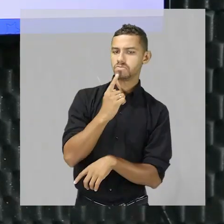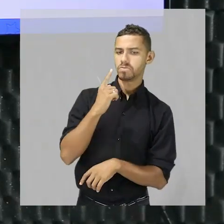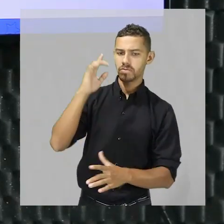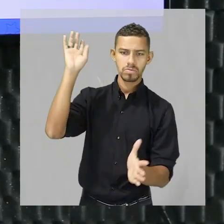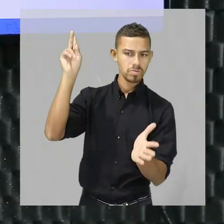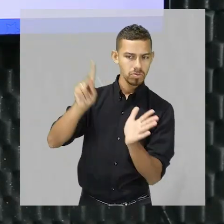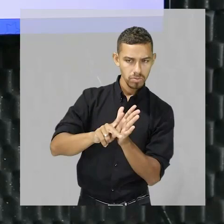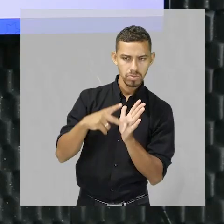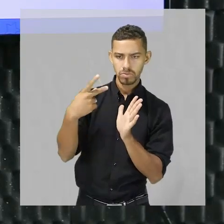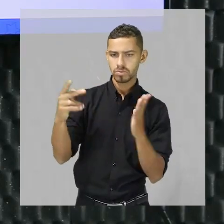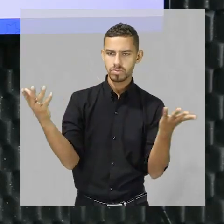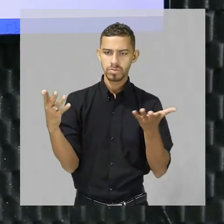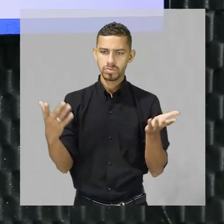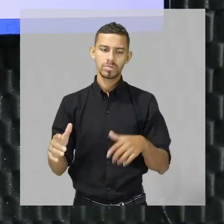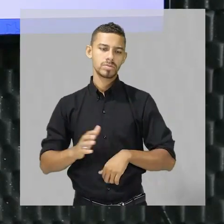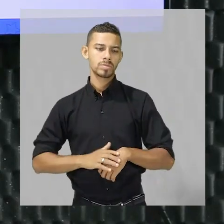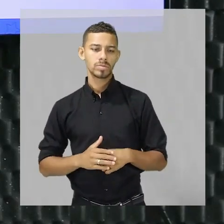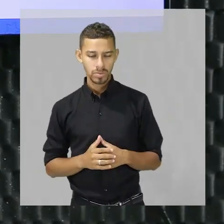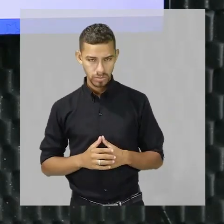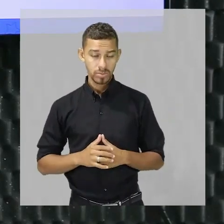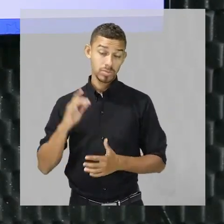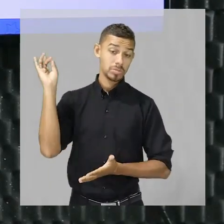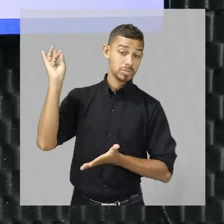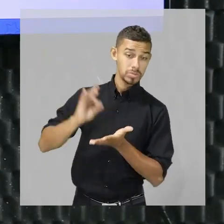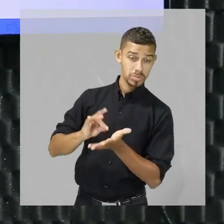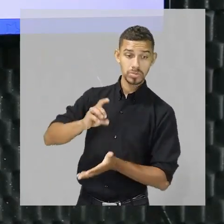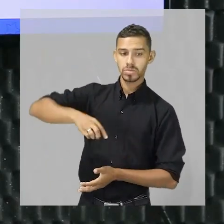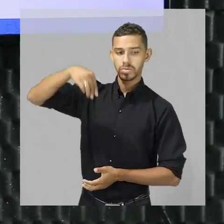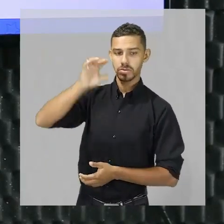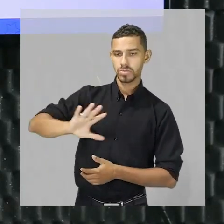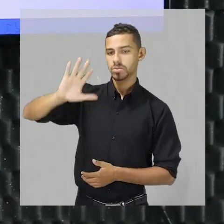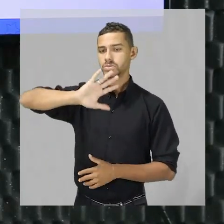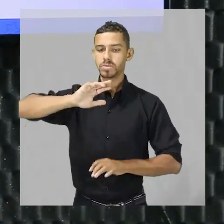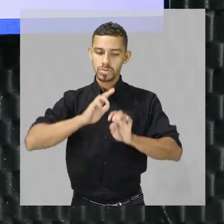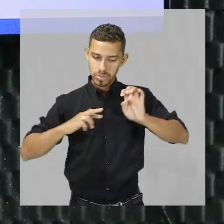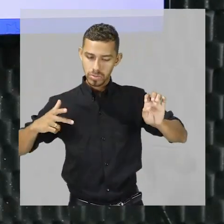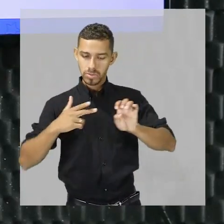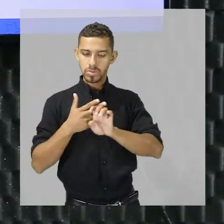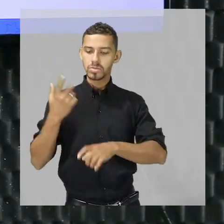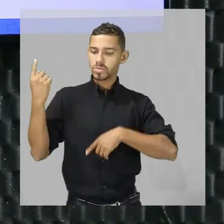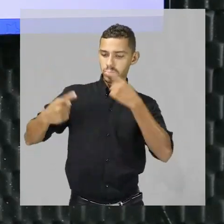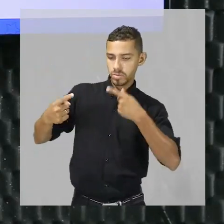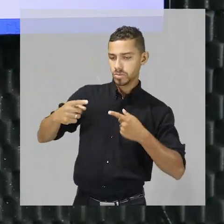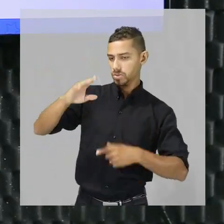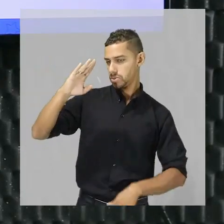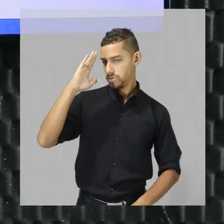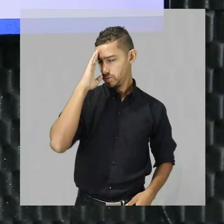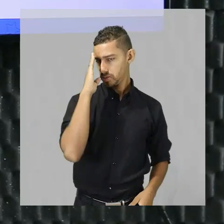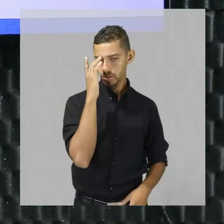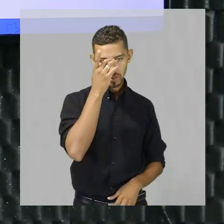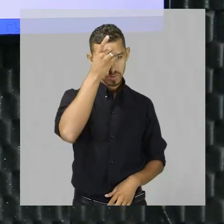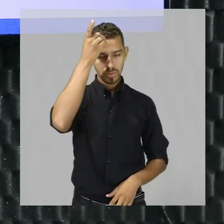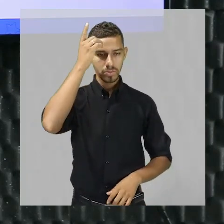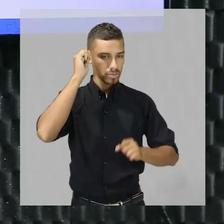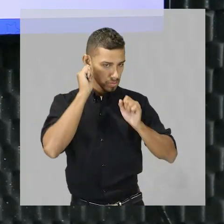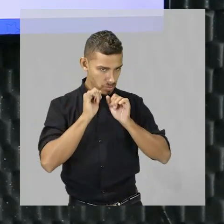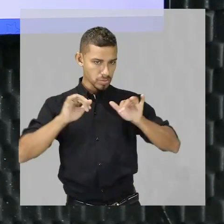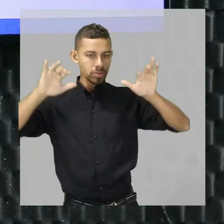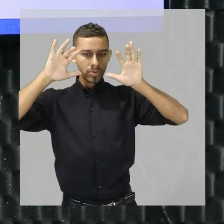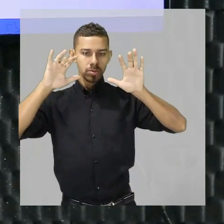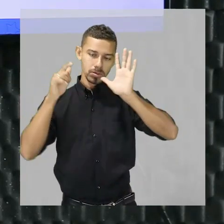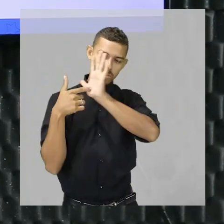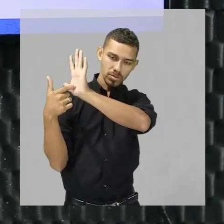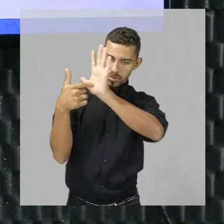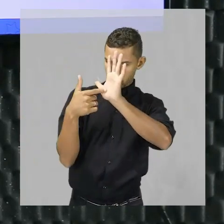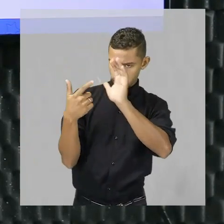à sua proporção e tamanho, beleza? Então, de fato, o mapa, ele é um elemento político, militar, ideológico. E aí ele